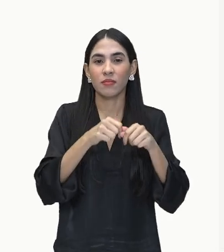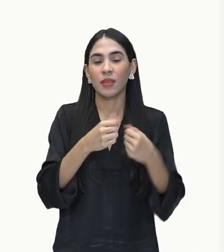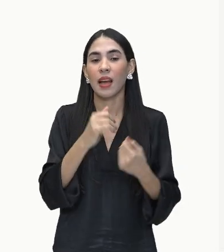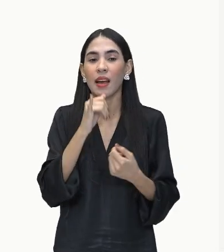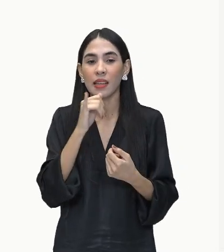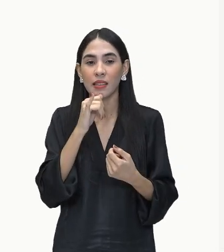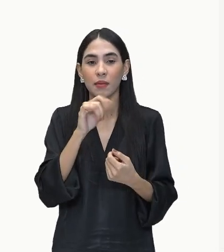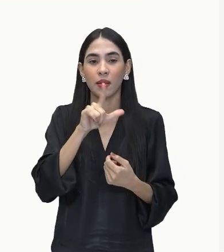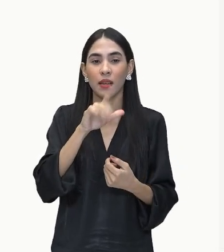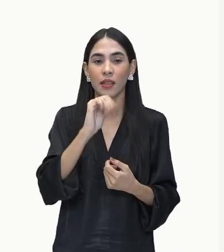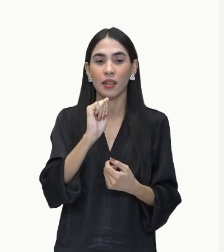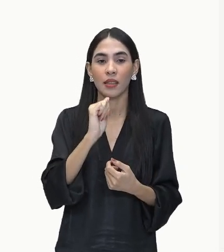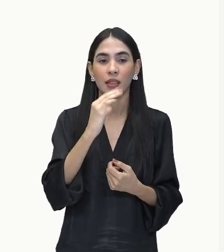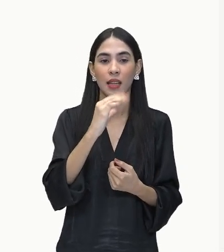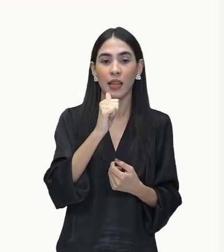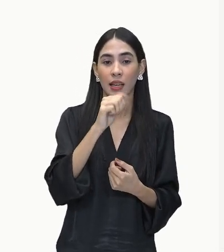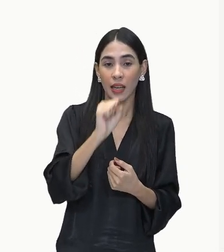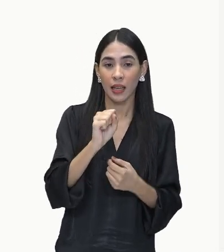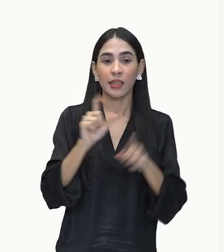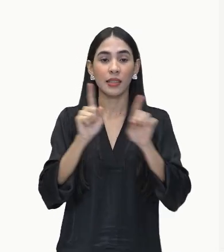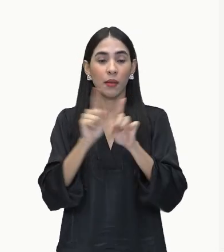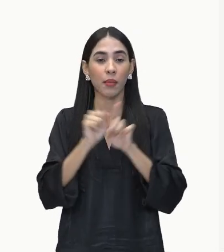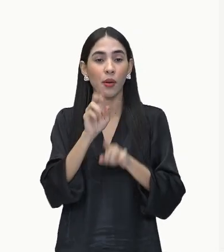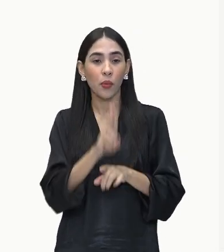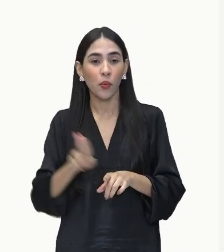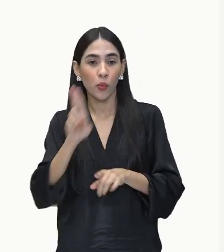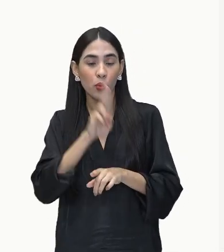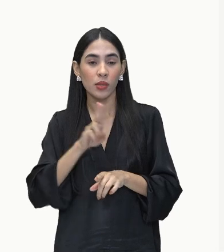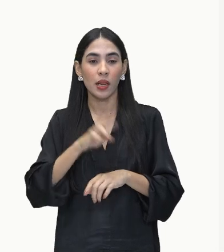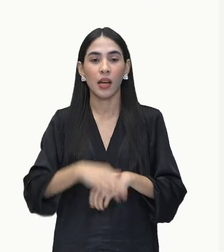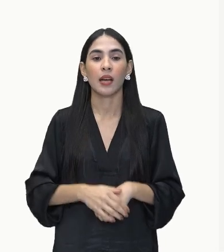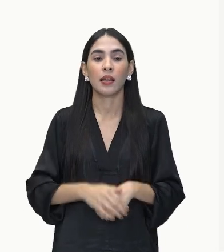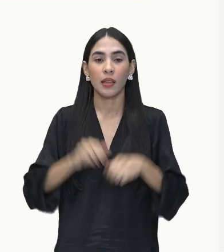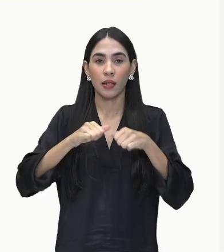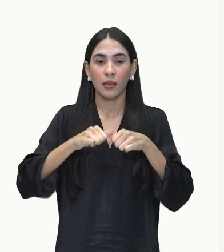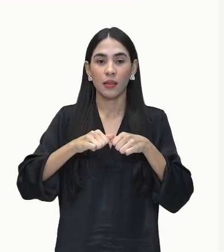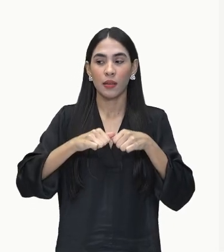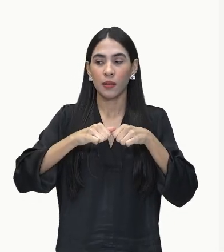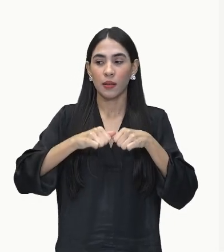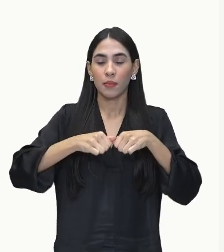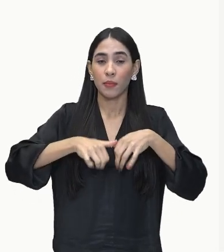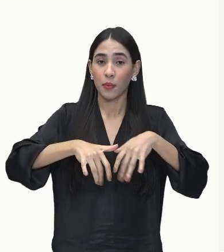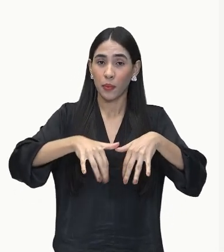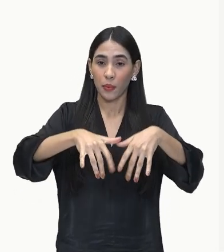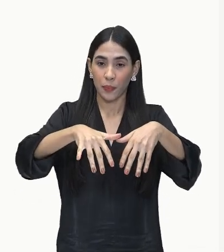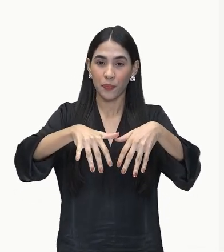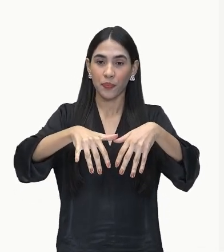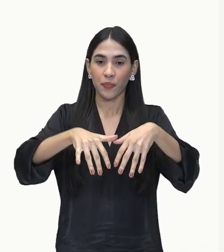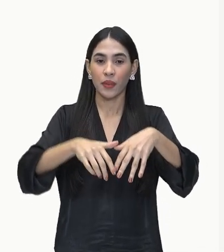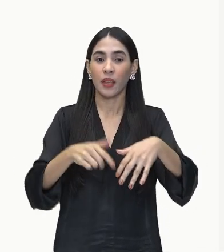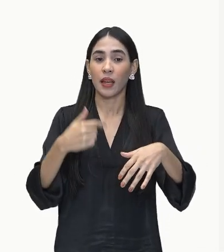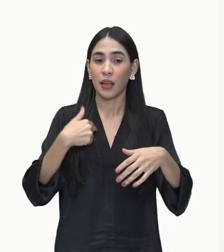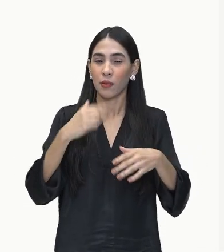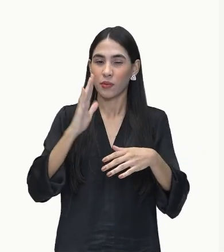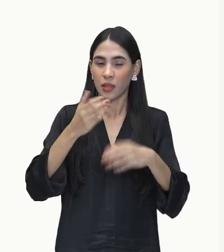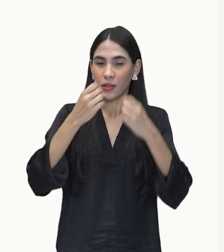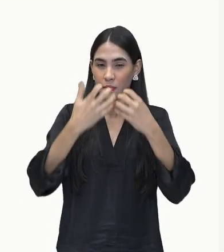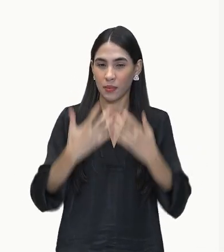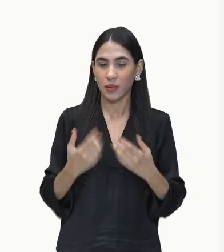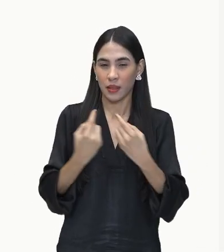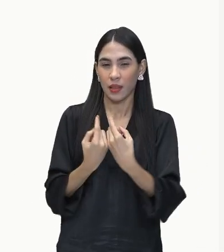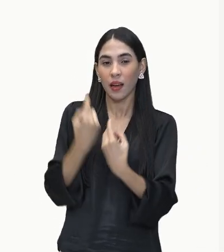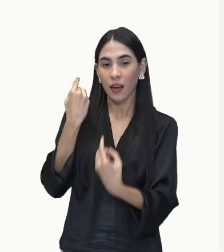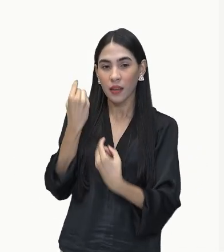lacas. É também utilizado na produção de fertilizantes, como já falei também lá das